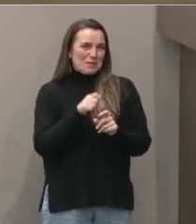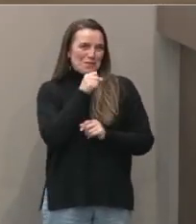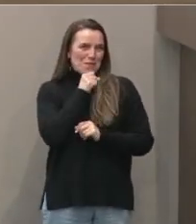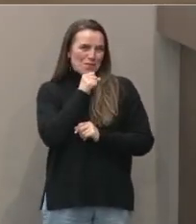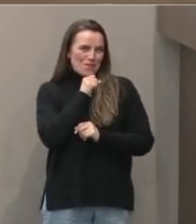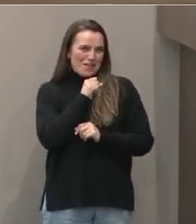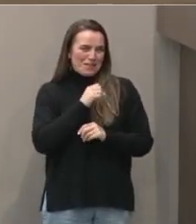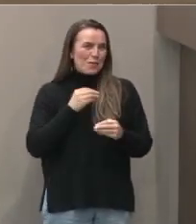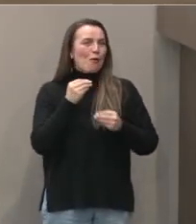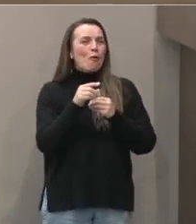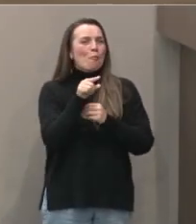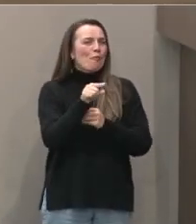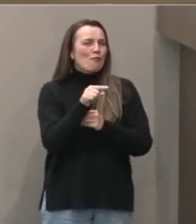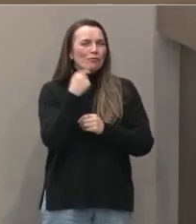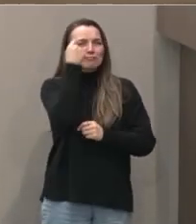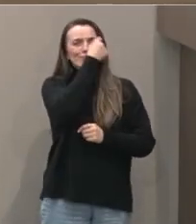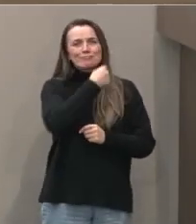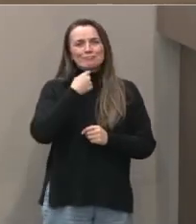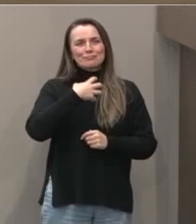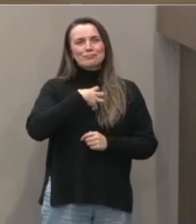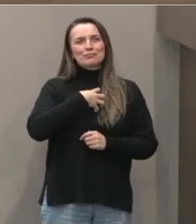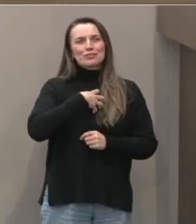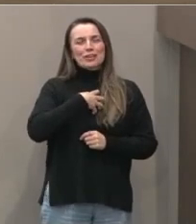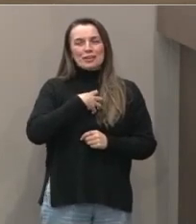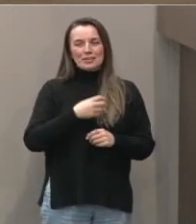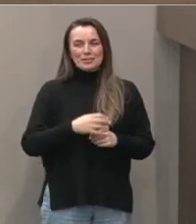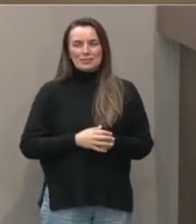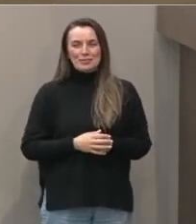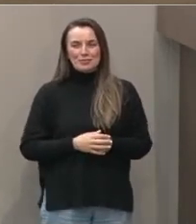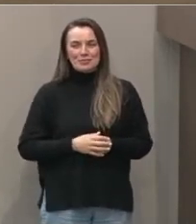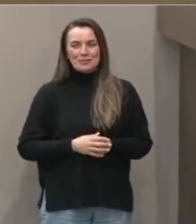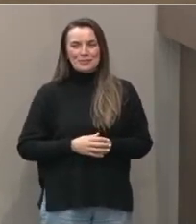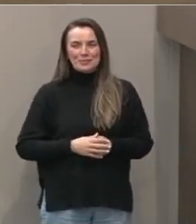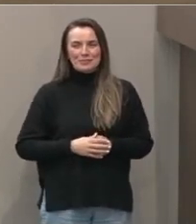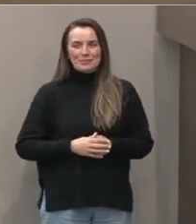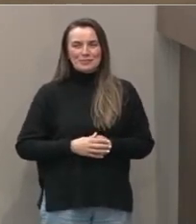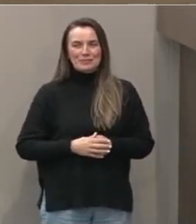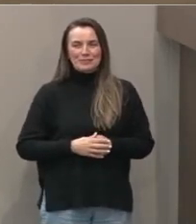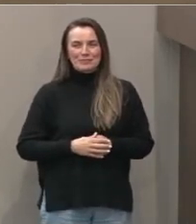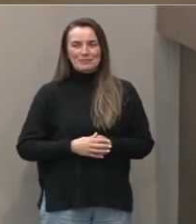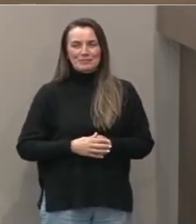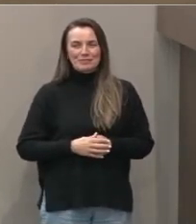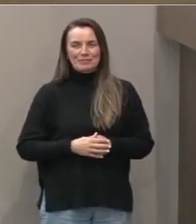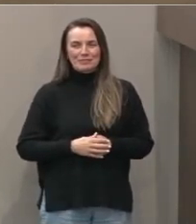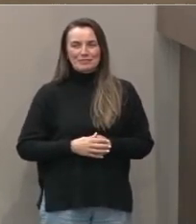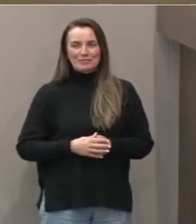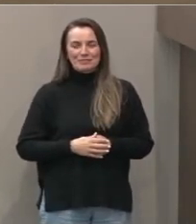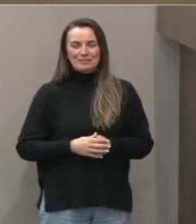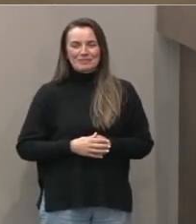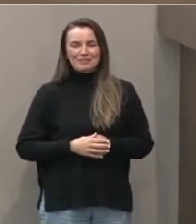era quando entrou no IOT? Tem que... Alguém toca aqui para mim.